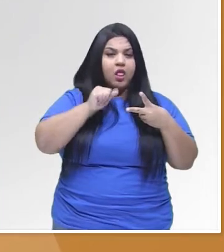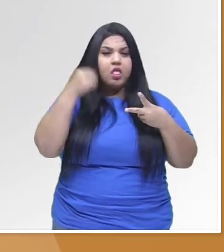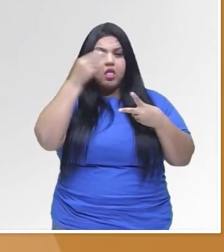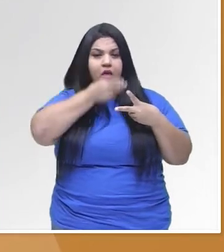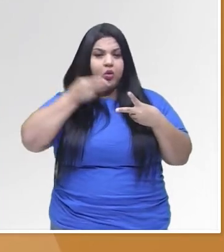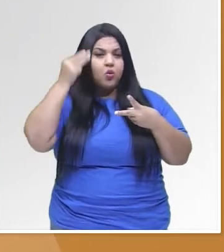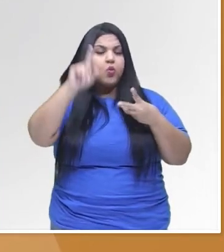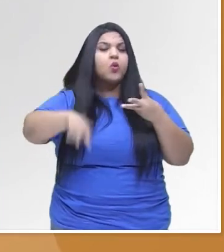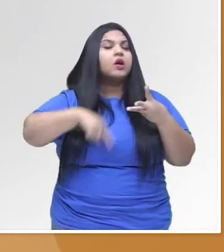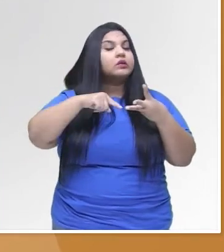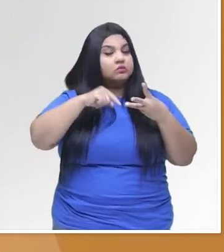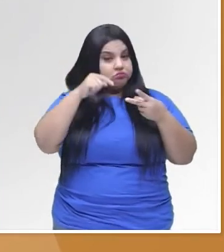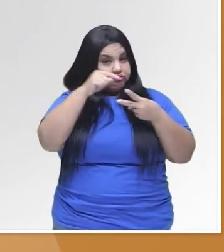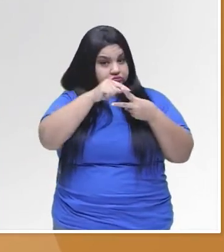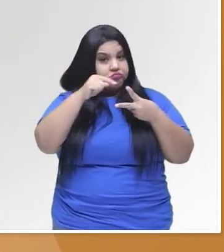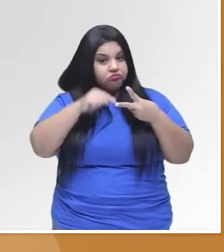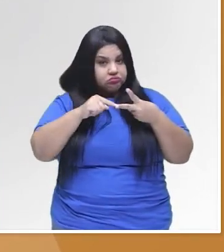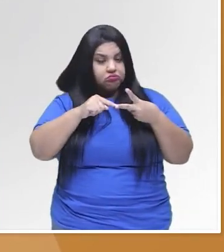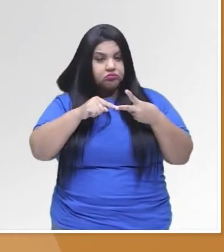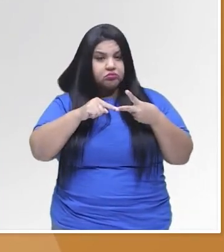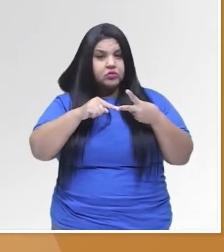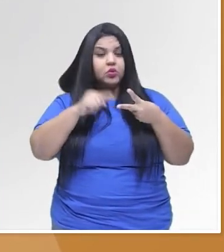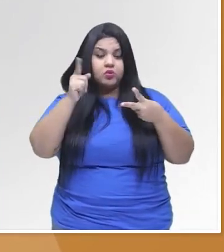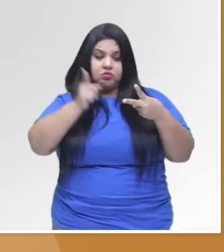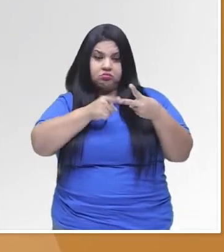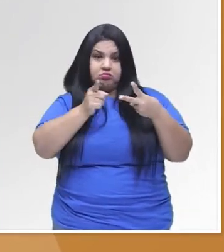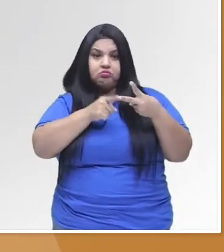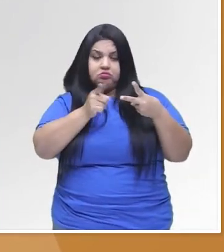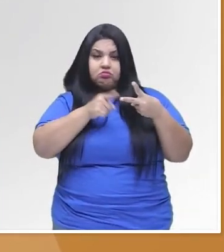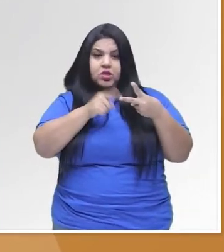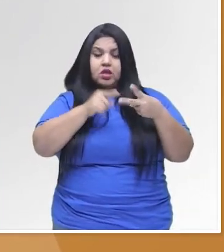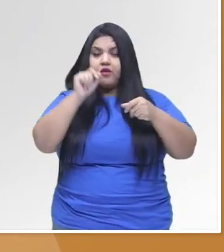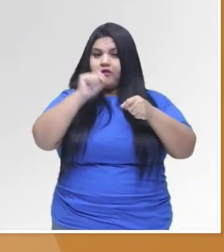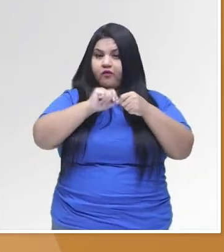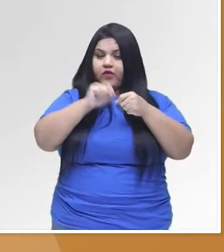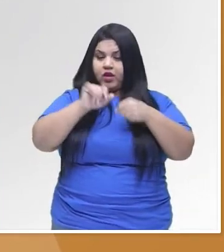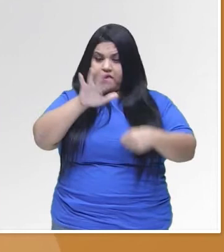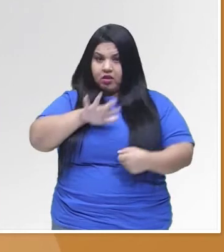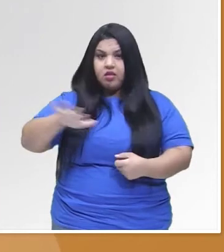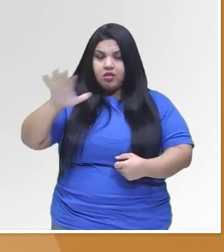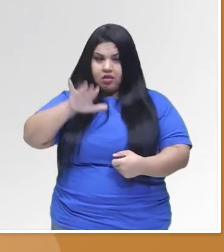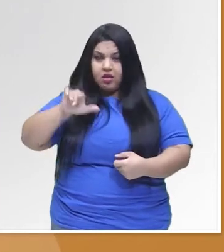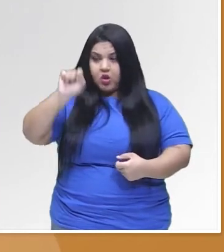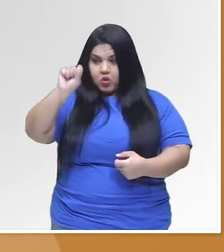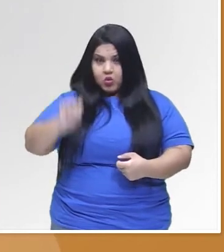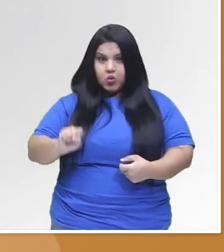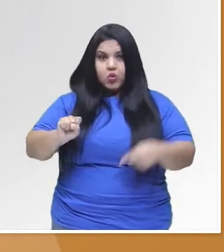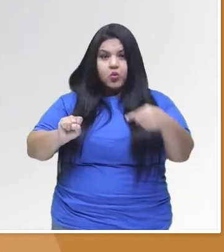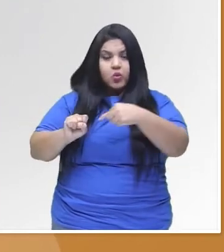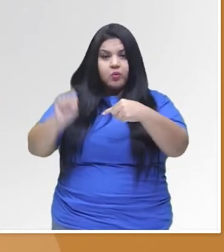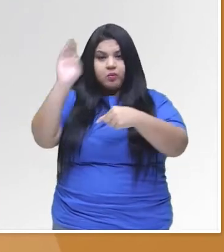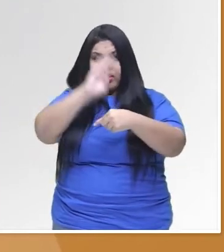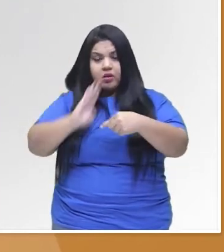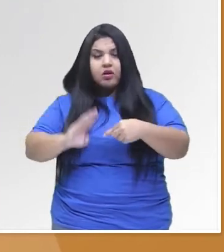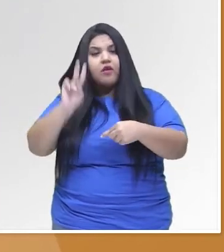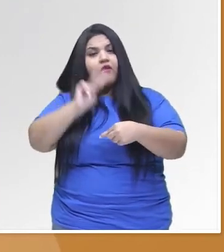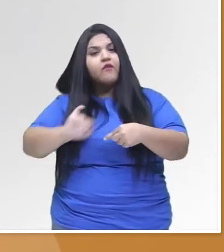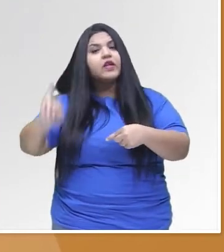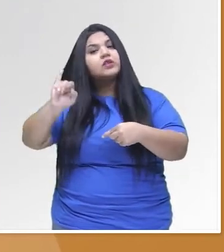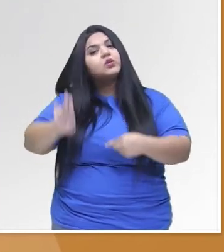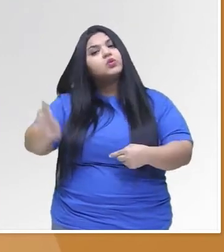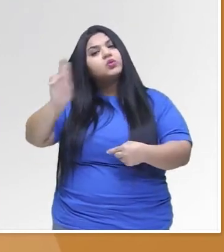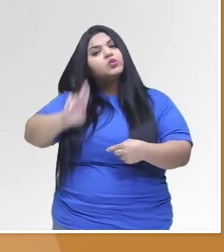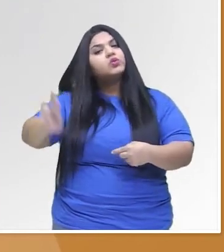cana-de-açúcar. Nesse caso aqui, a cana-de-açúcar produzida na região Centro-Sul do Brasil, ela vai ser utilizada